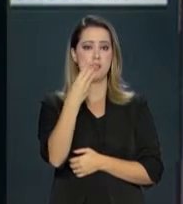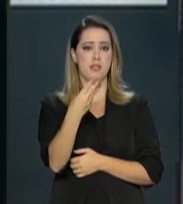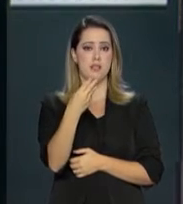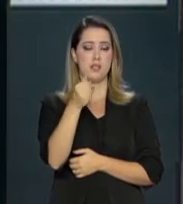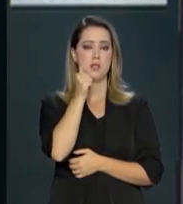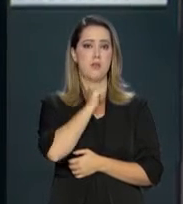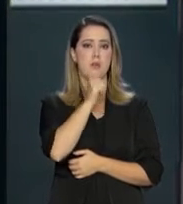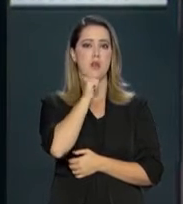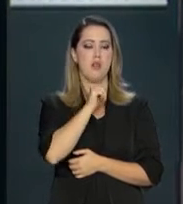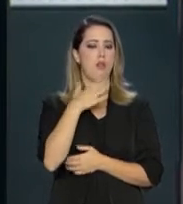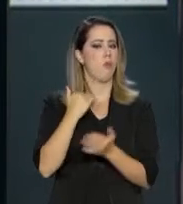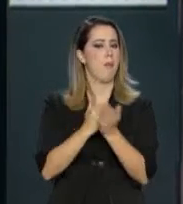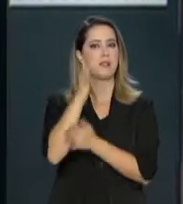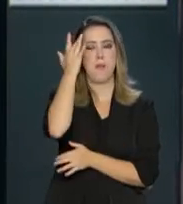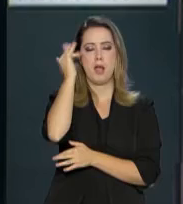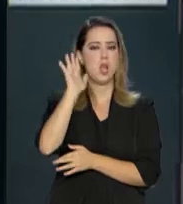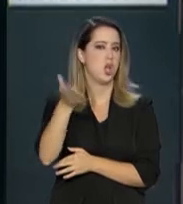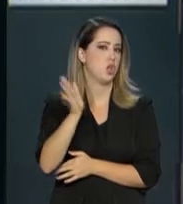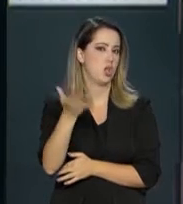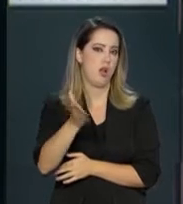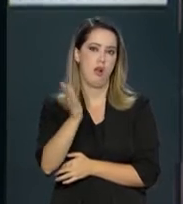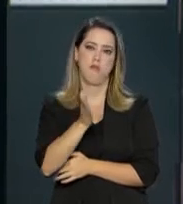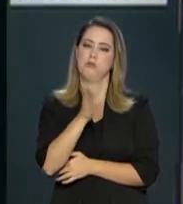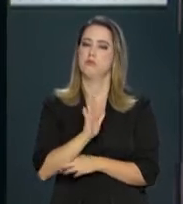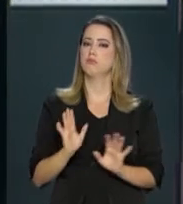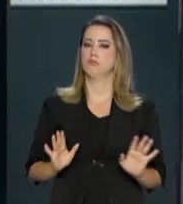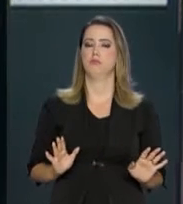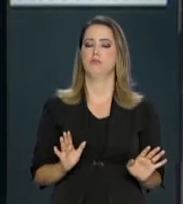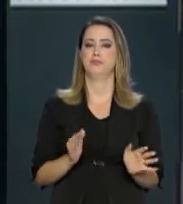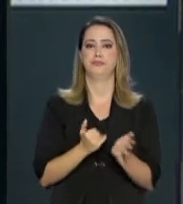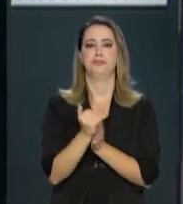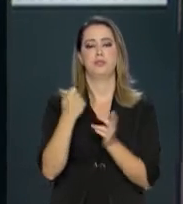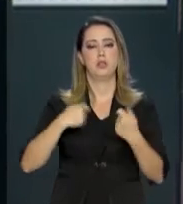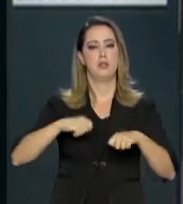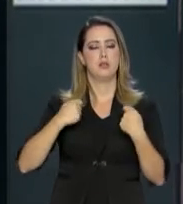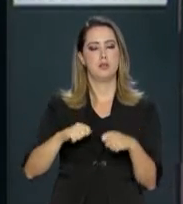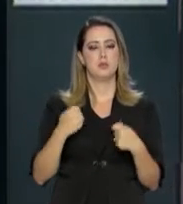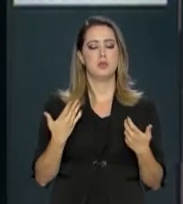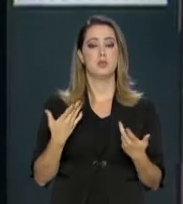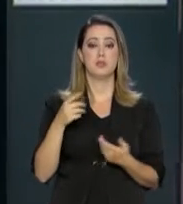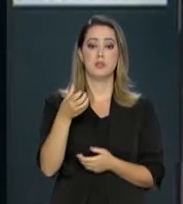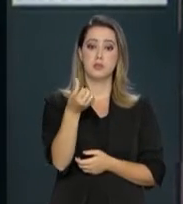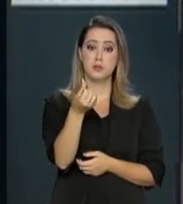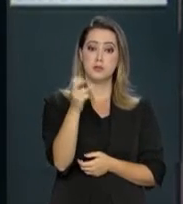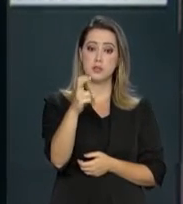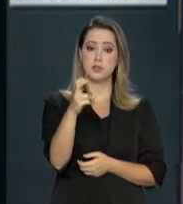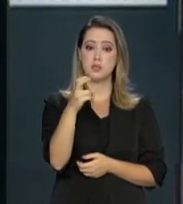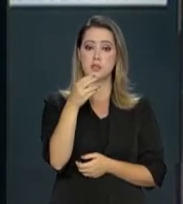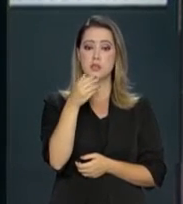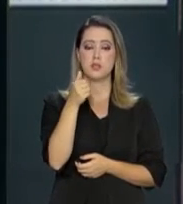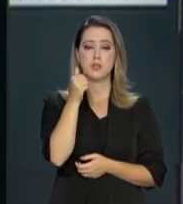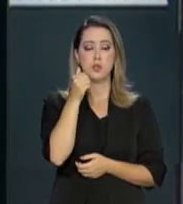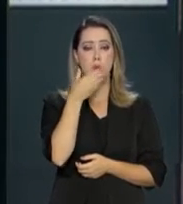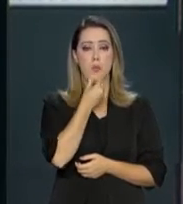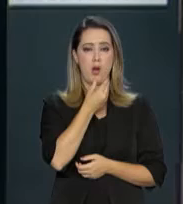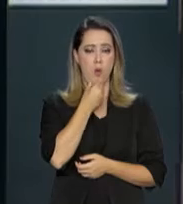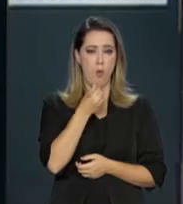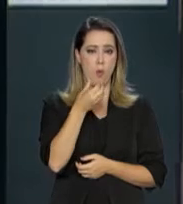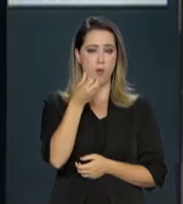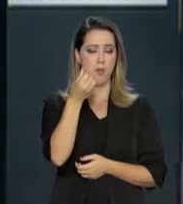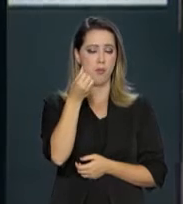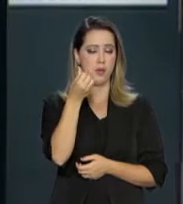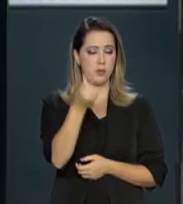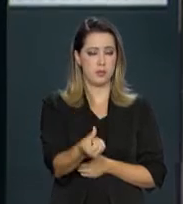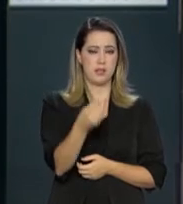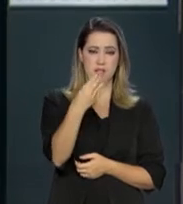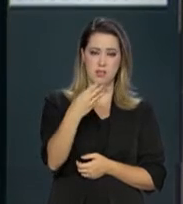amanhã, a partir de amanhã, já se daria a exigência dos 65 anos. Valeria a pena,